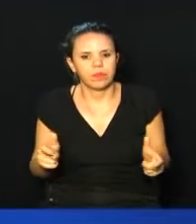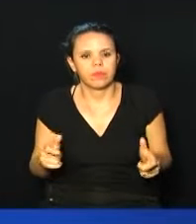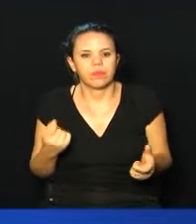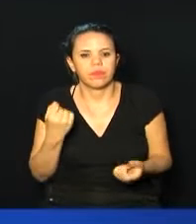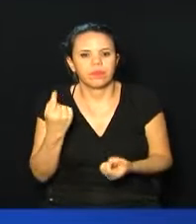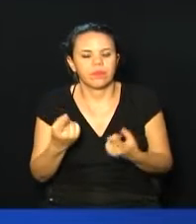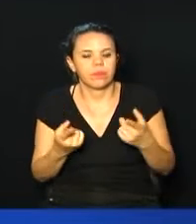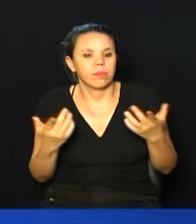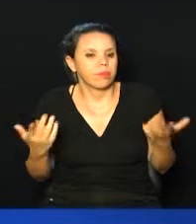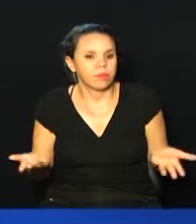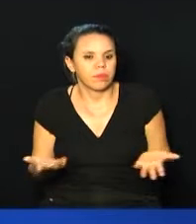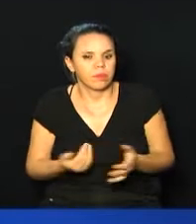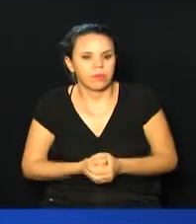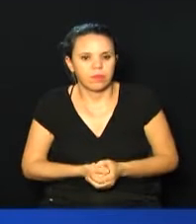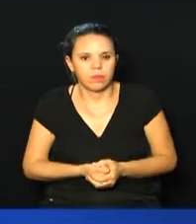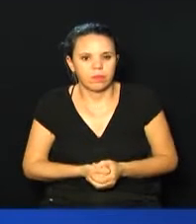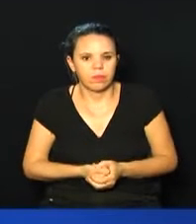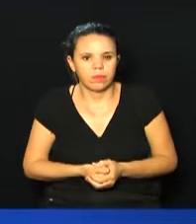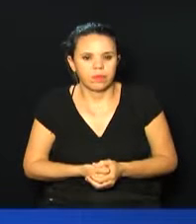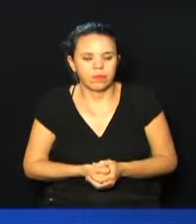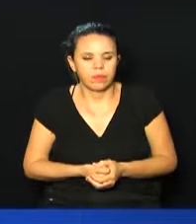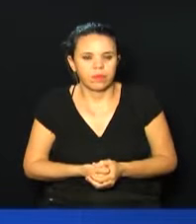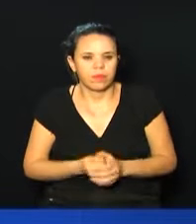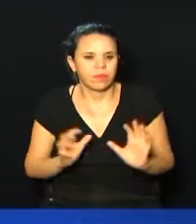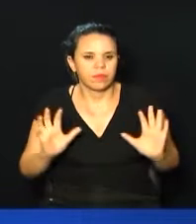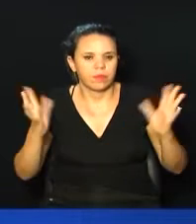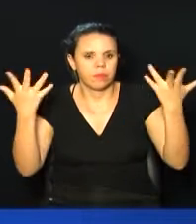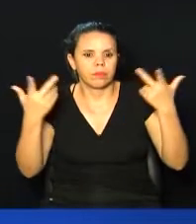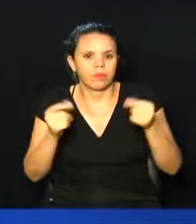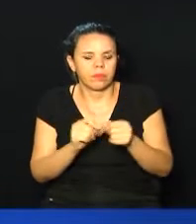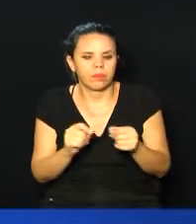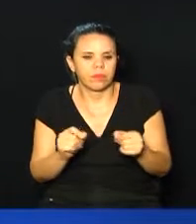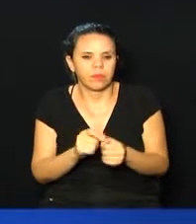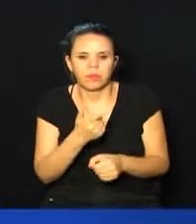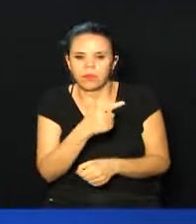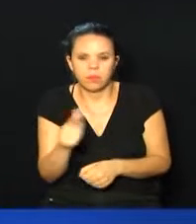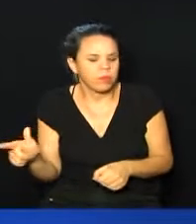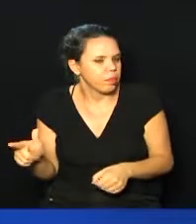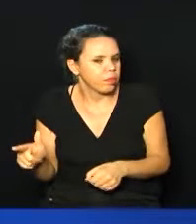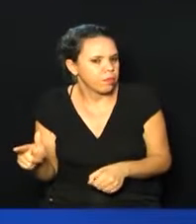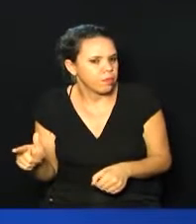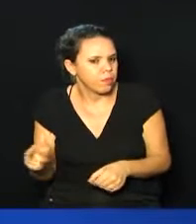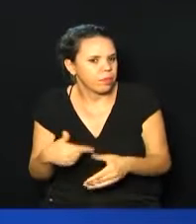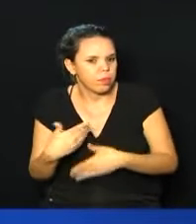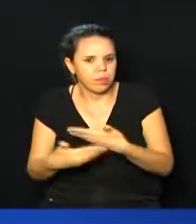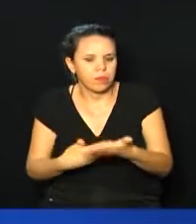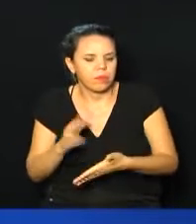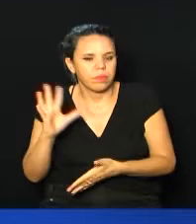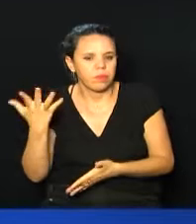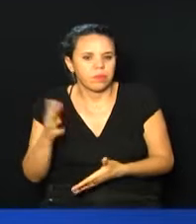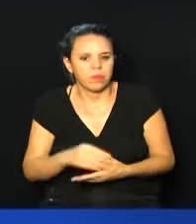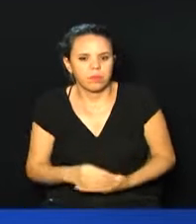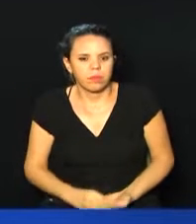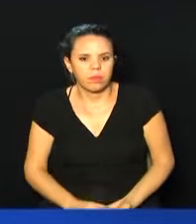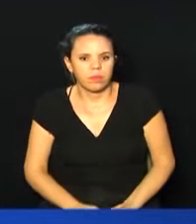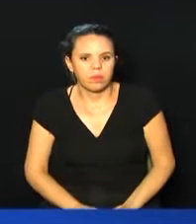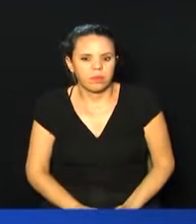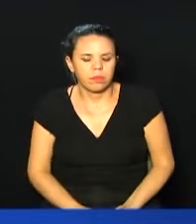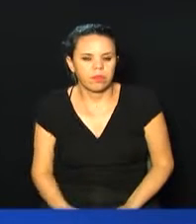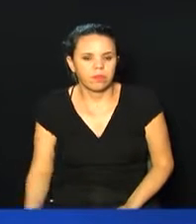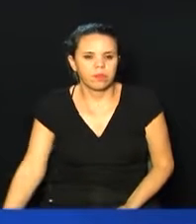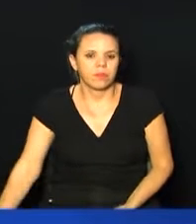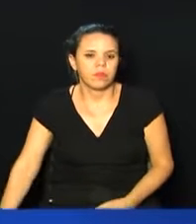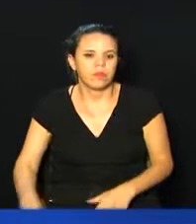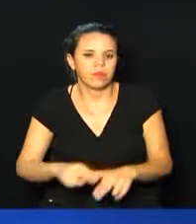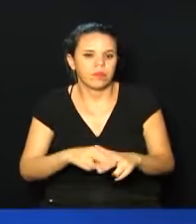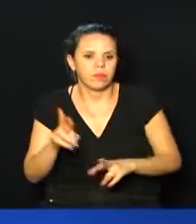ou seja, são aqueles eventos que não têm uma alta frequência de ocorrer, né? E isso foi o que